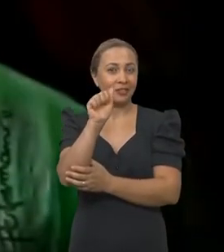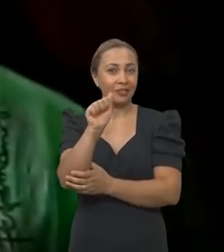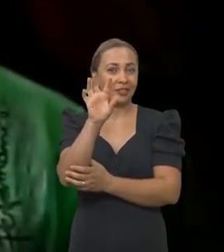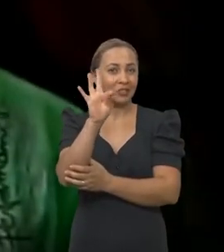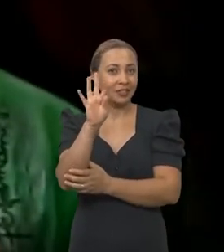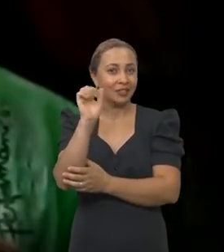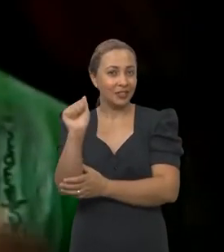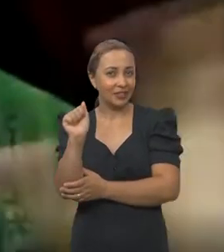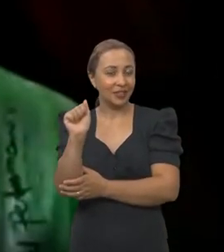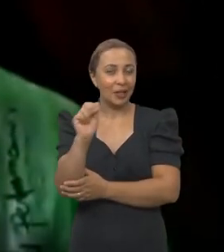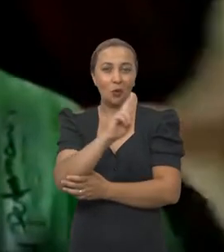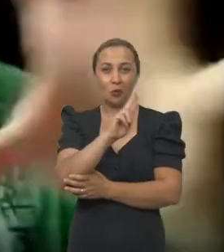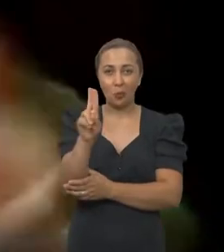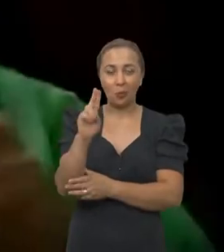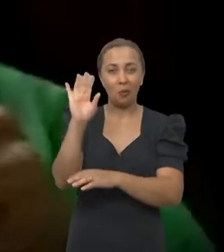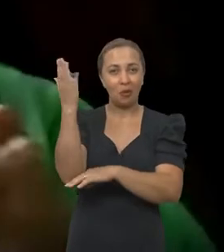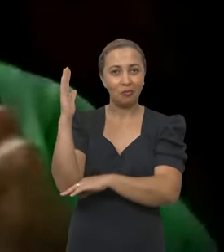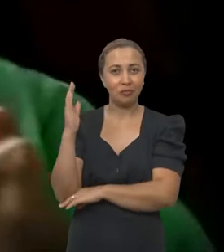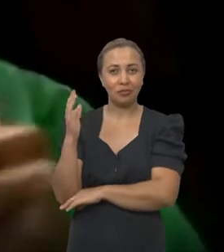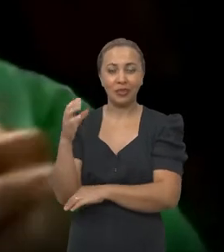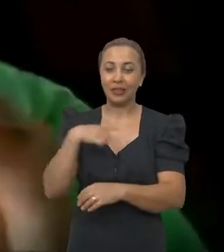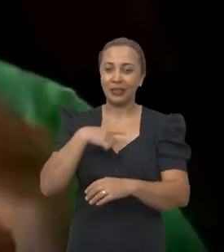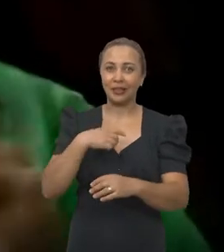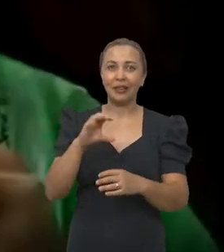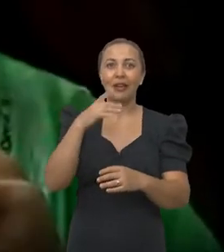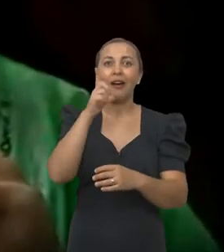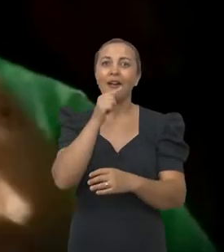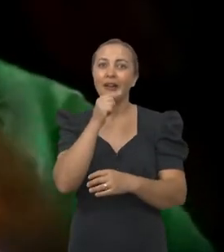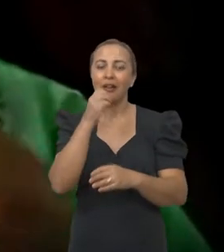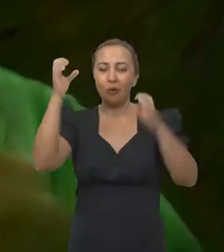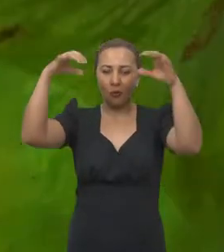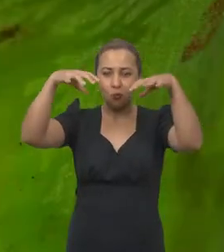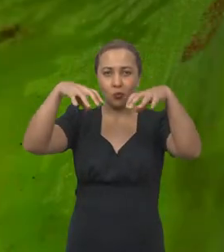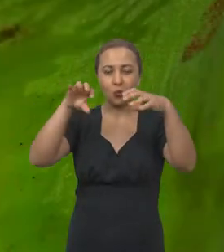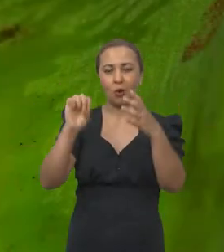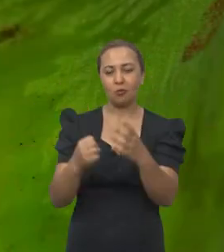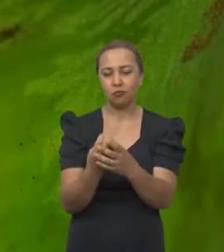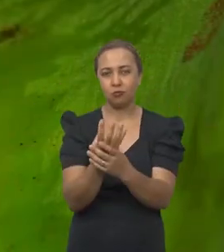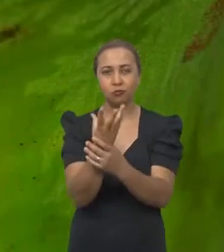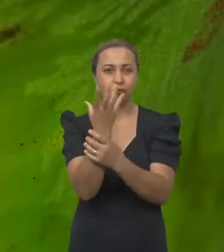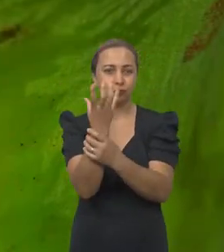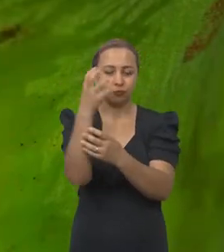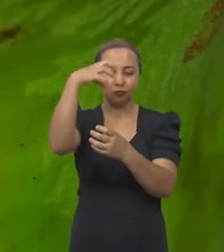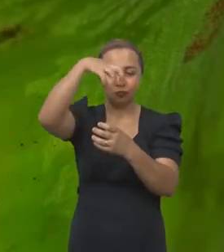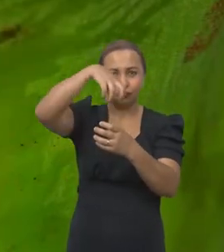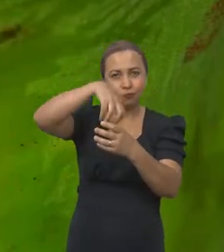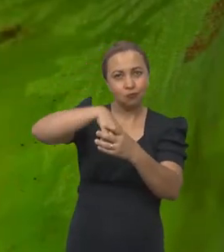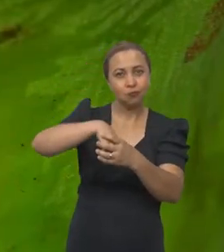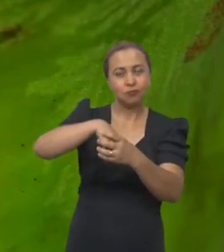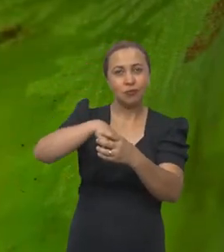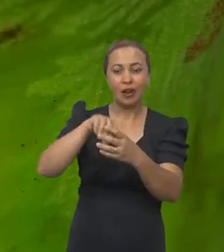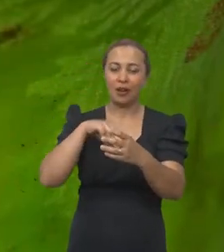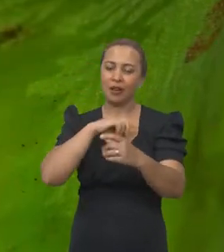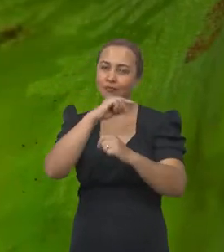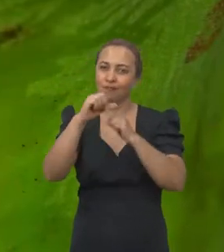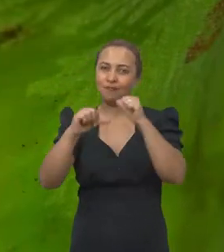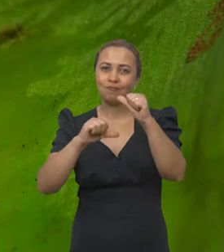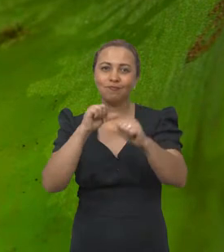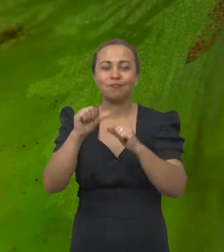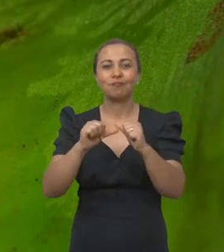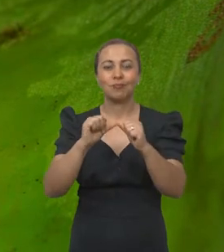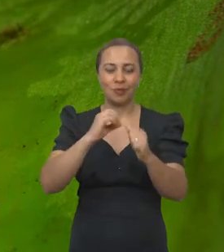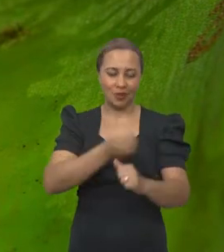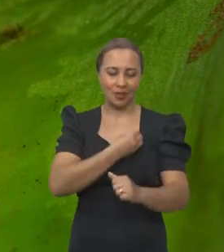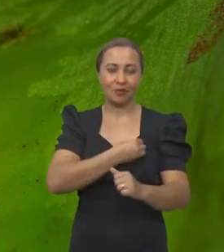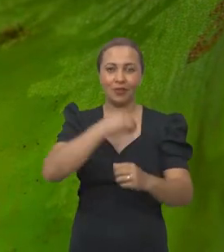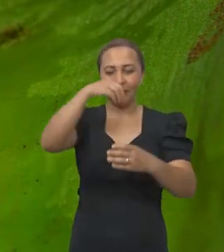região dos Gravatás região acumula na aquela água da chuva ali entre as folhas e elas fazem